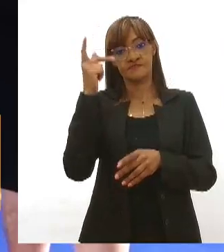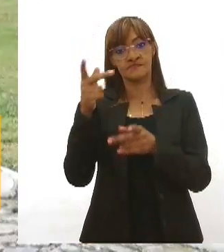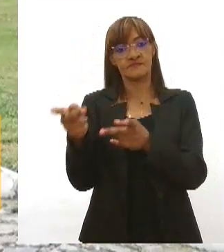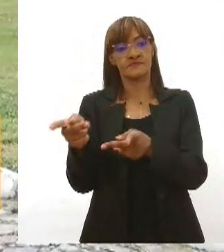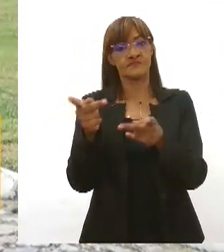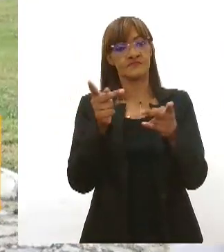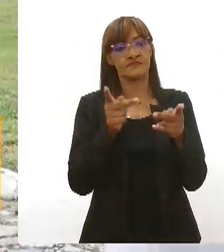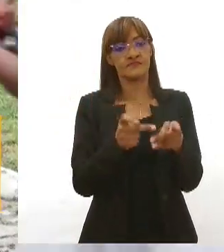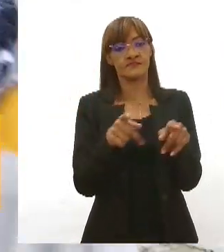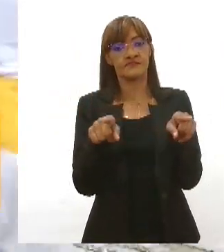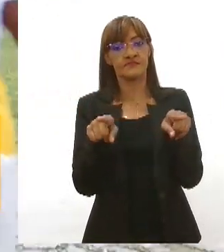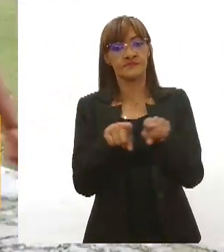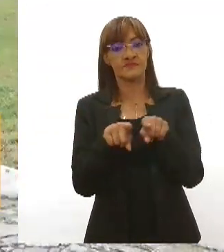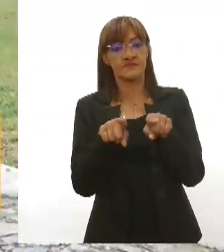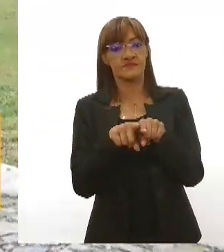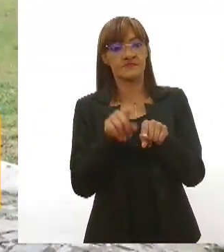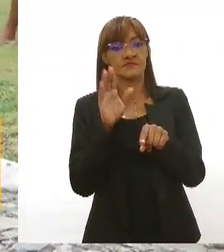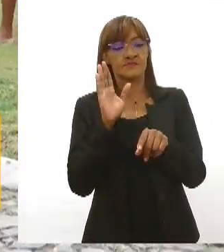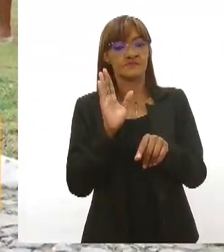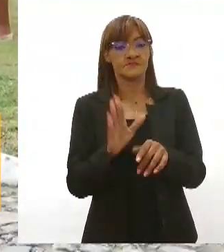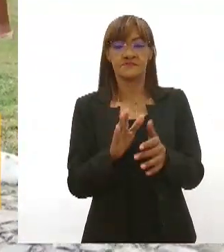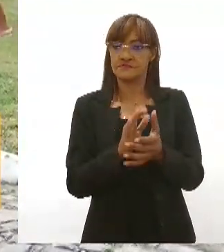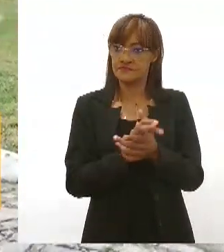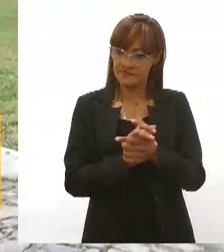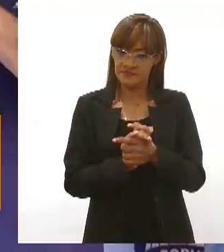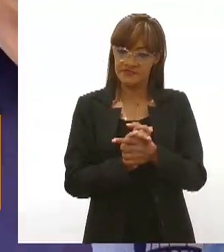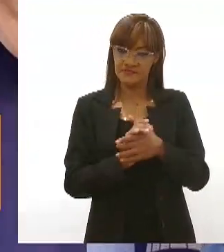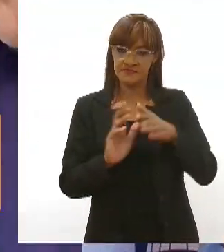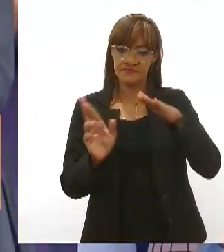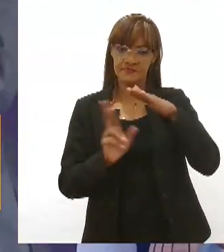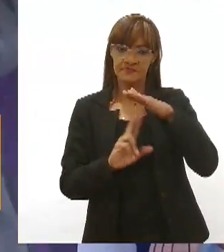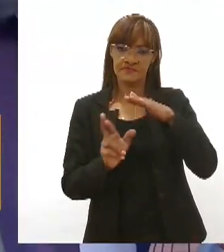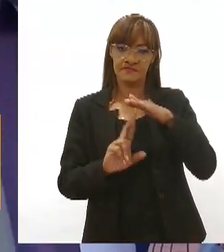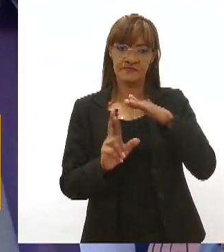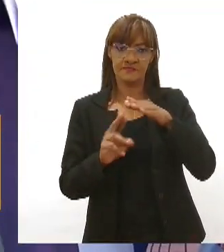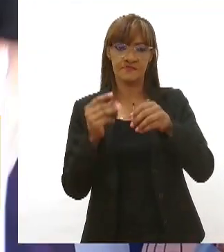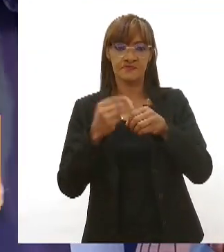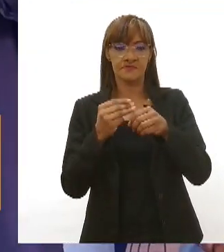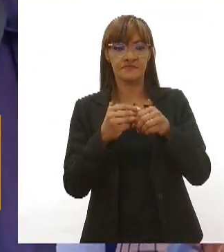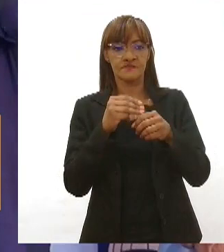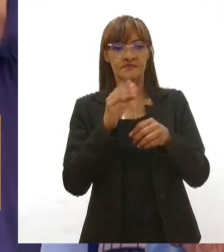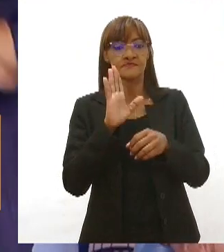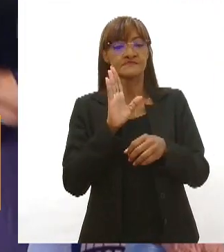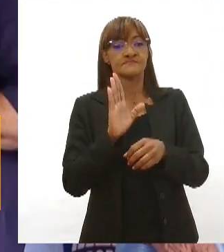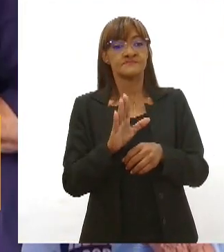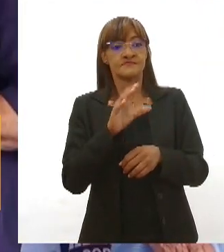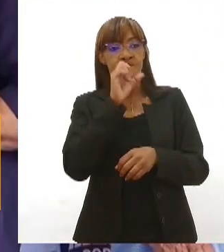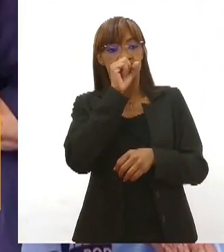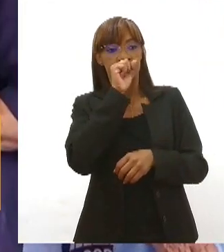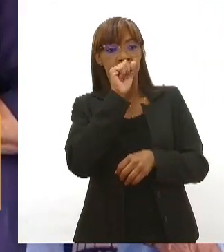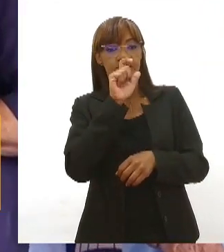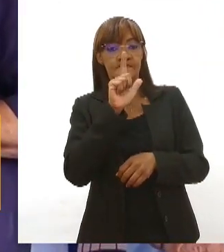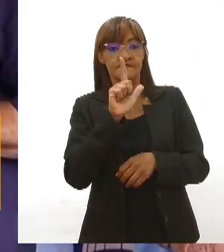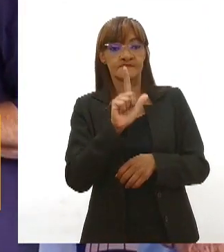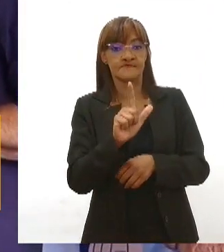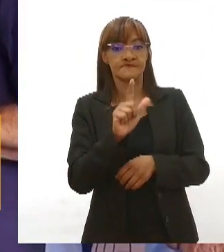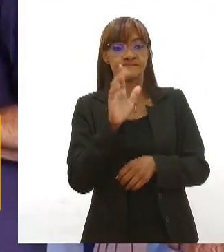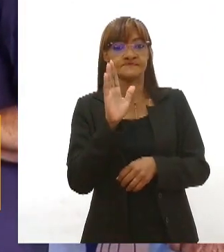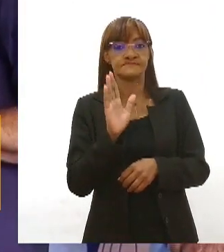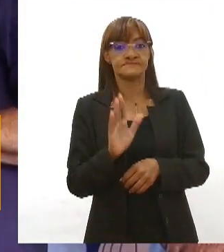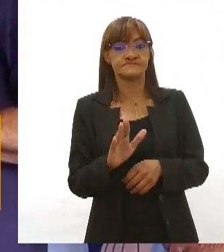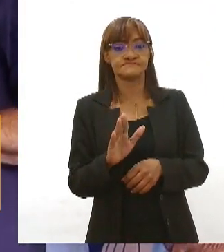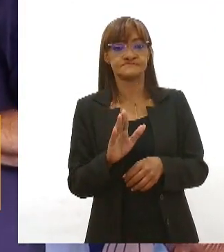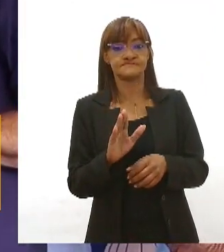montada no terminal rodoviário do município de Laranjeiras. 3 ordens de serviço foram assinadas pelo governador